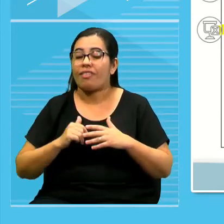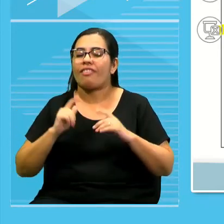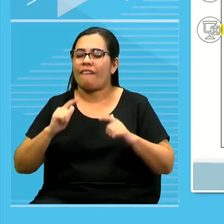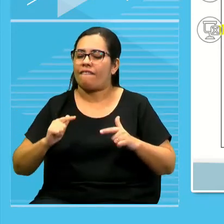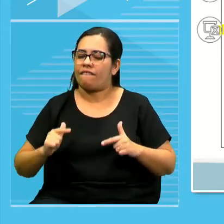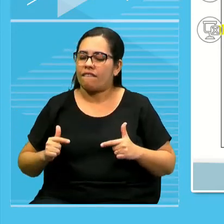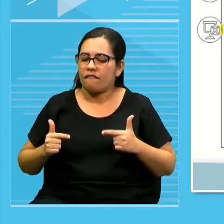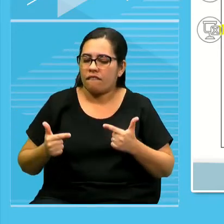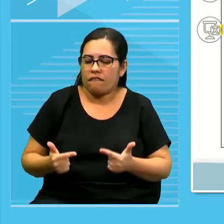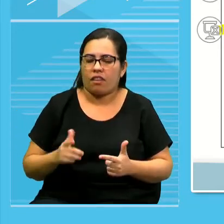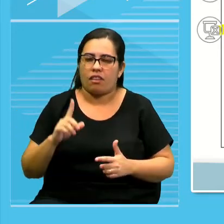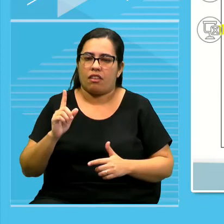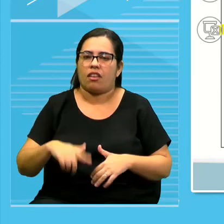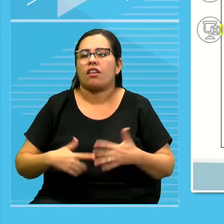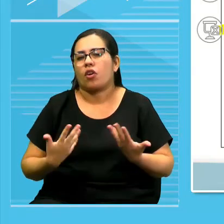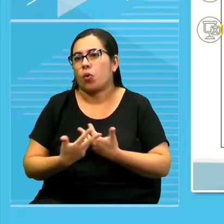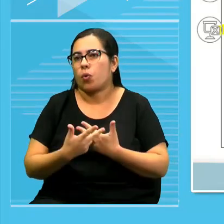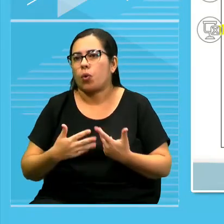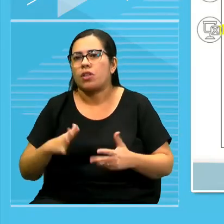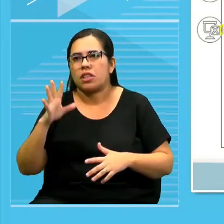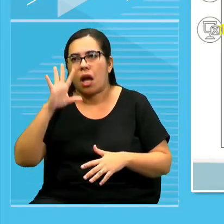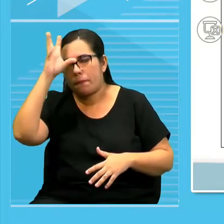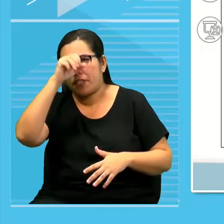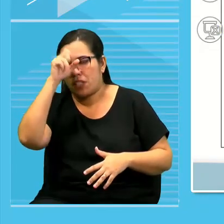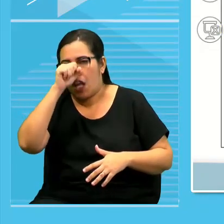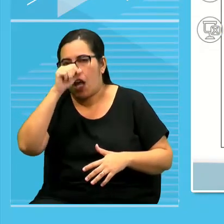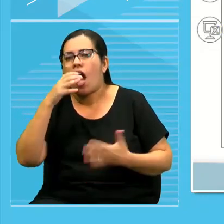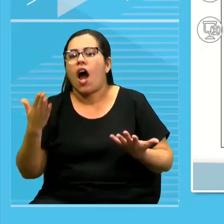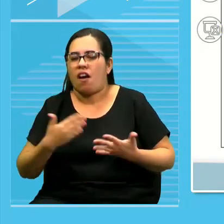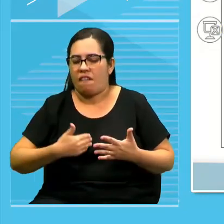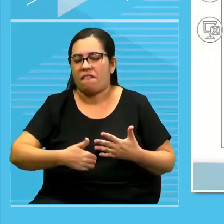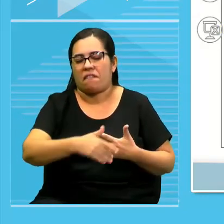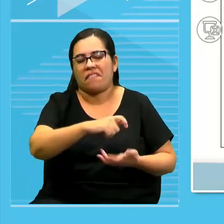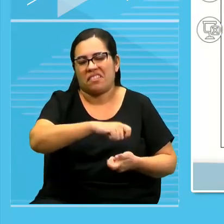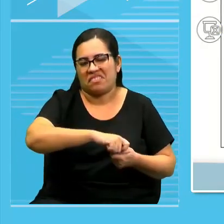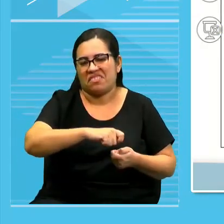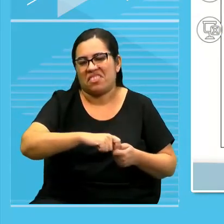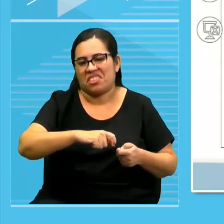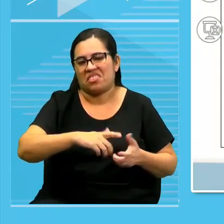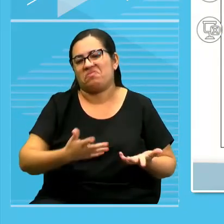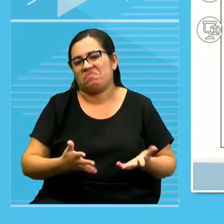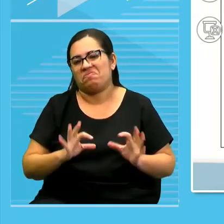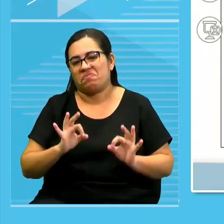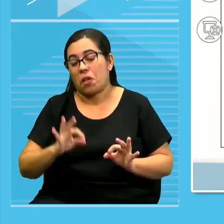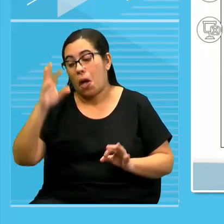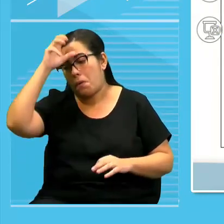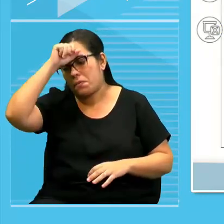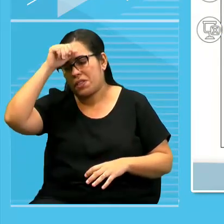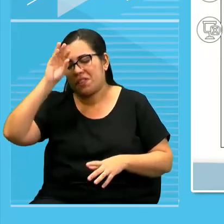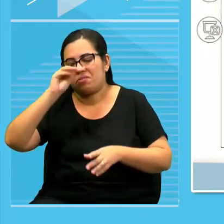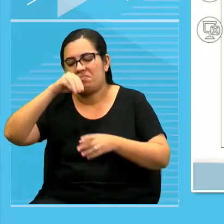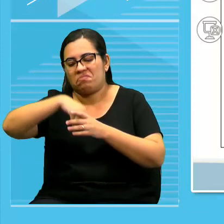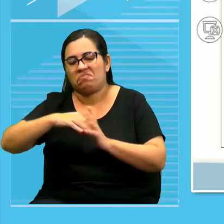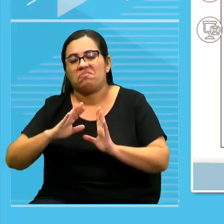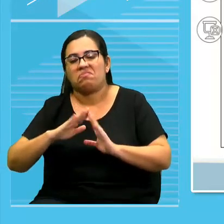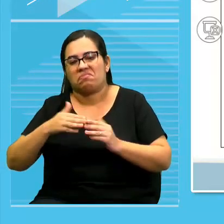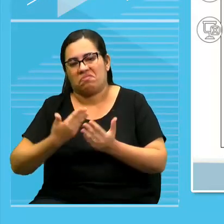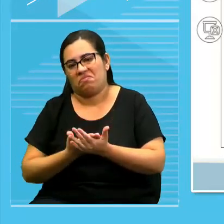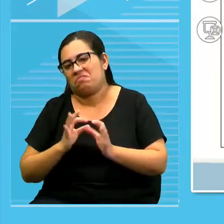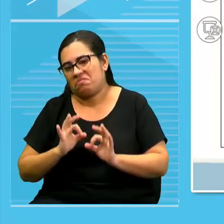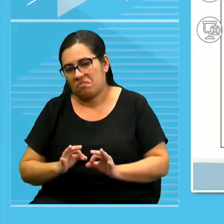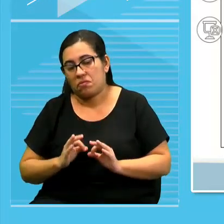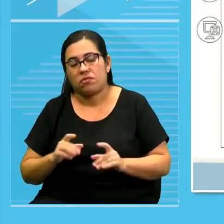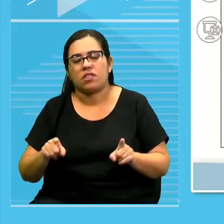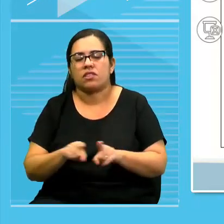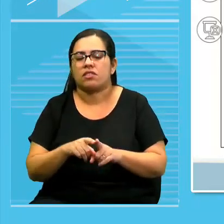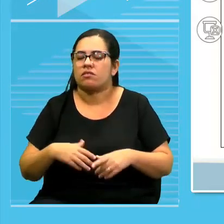prática o conhecimento que tu adquire aqui dentro do espaço escolar a educação deve contribuir para o